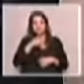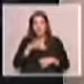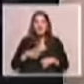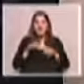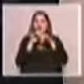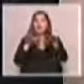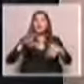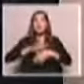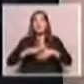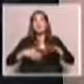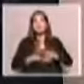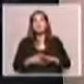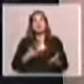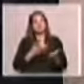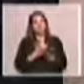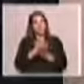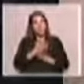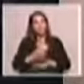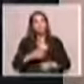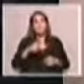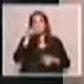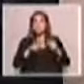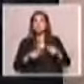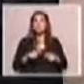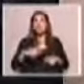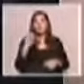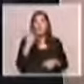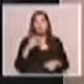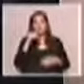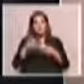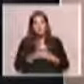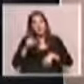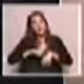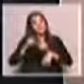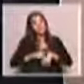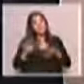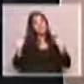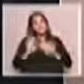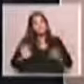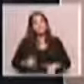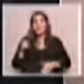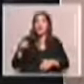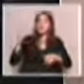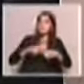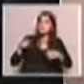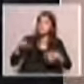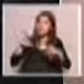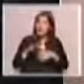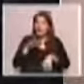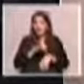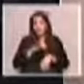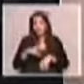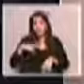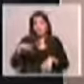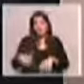cancro da mama, que mesmo assim continua a matar 4 portuguesas por dia. É tempo de despedidas, para além do nosso parceiro ligado à Psoríase Portugal,